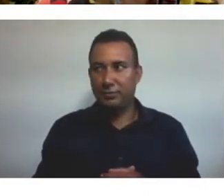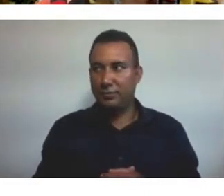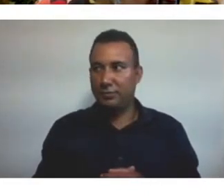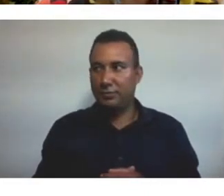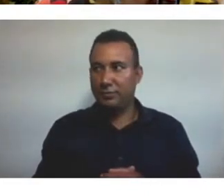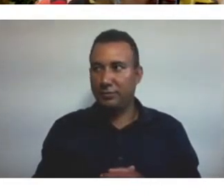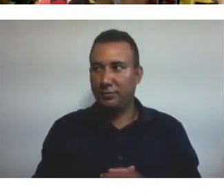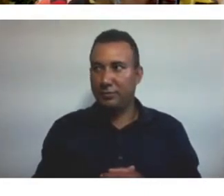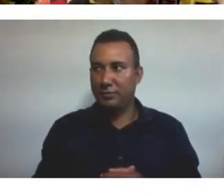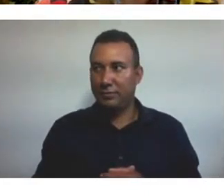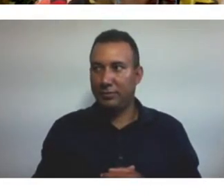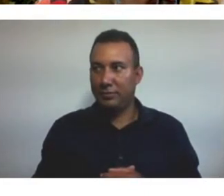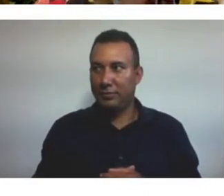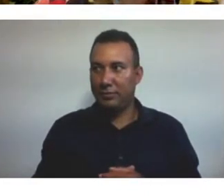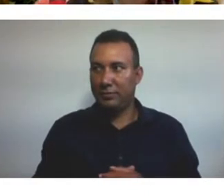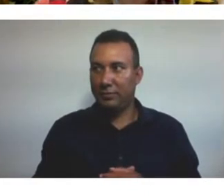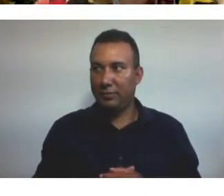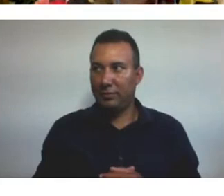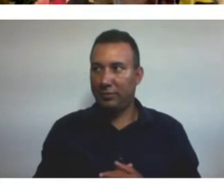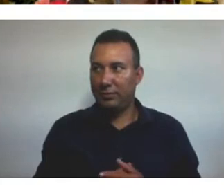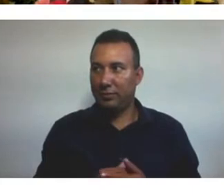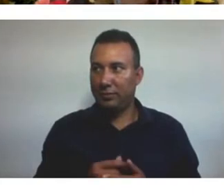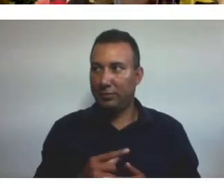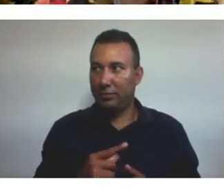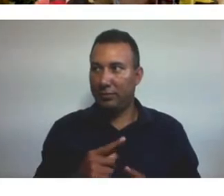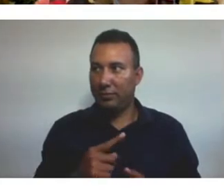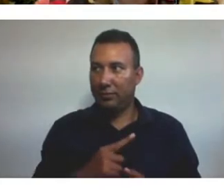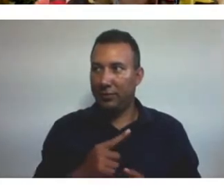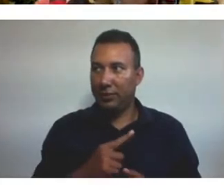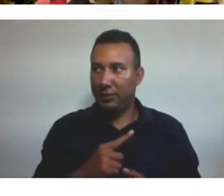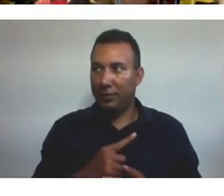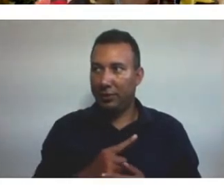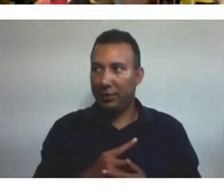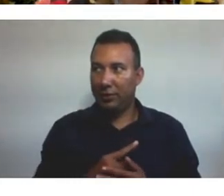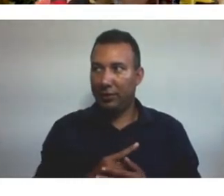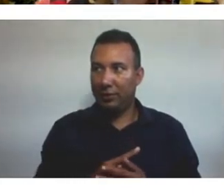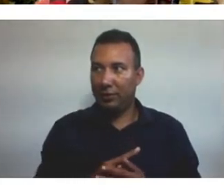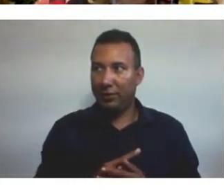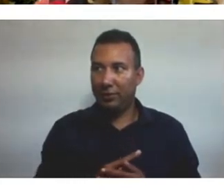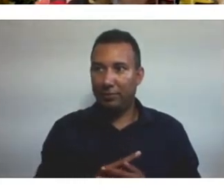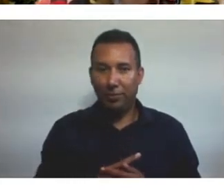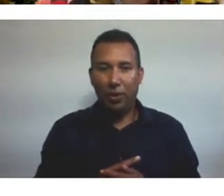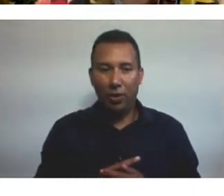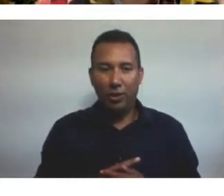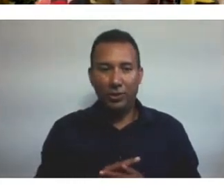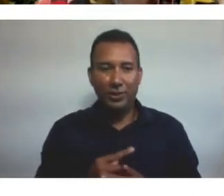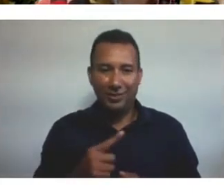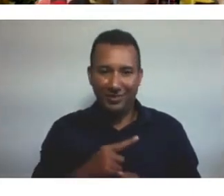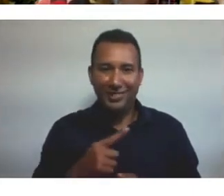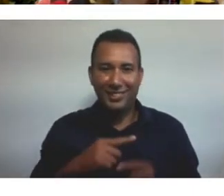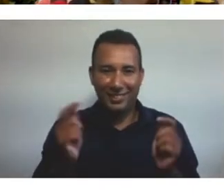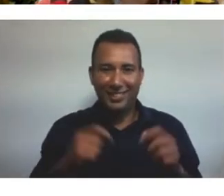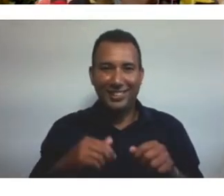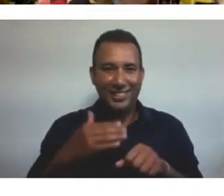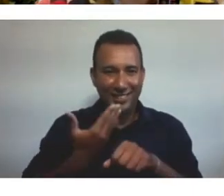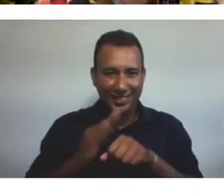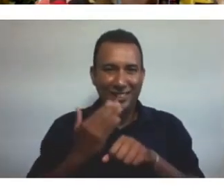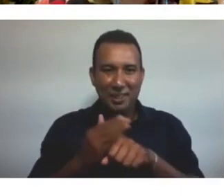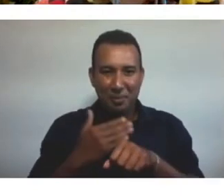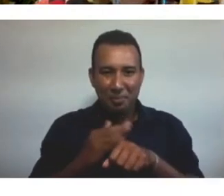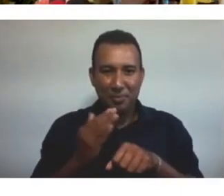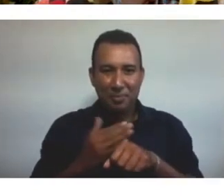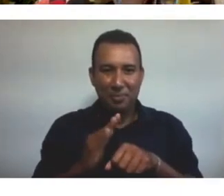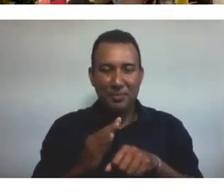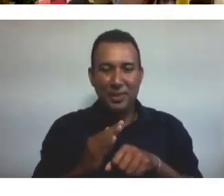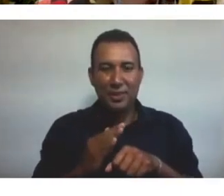No que se refere ao treinamento dos bolsistas e voluntários, né, nós fazemos todo o treinamento, tanto para